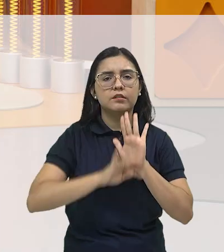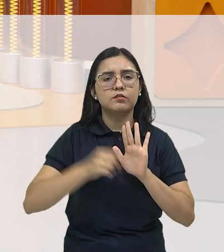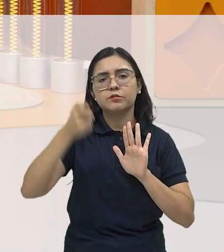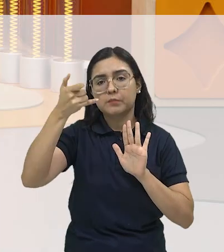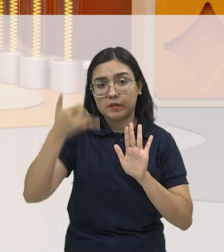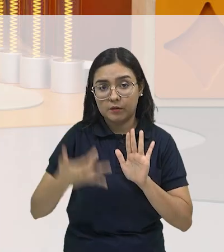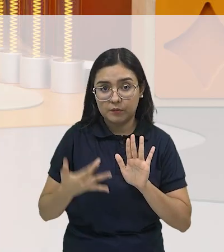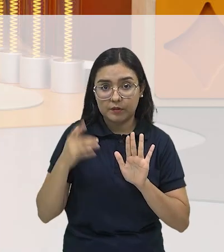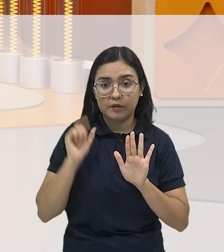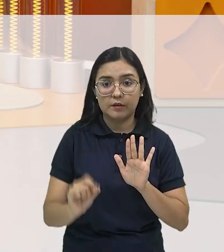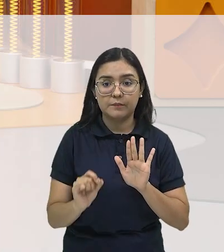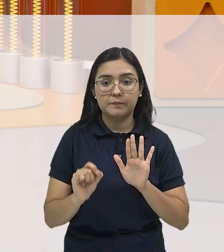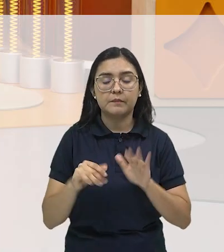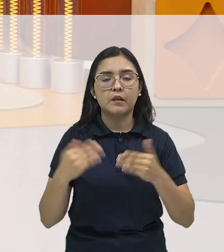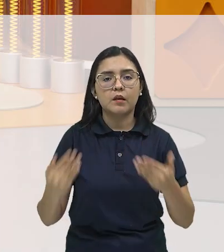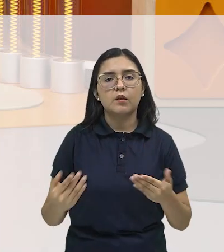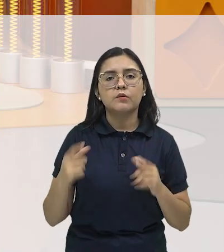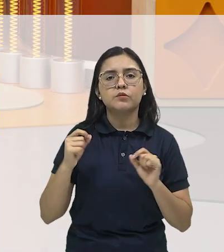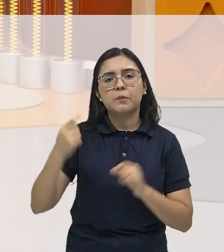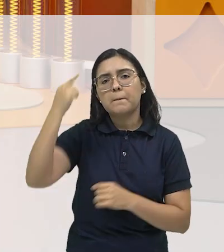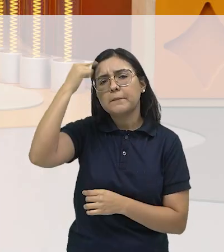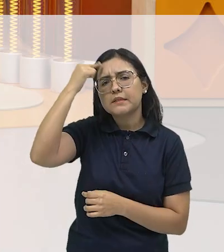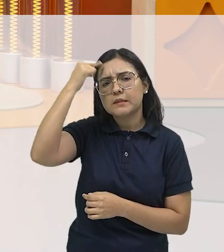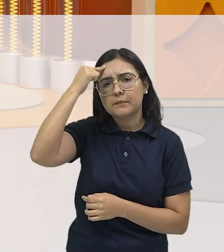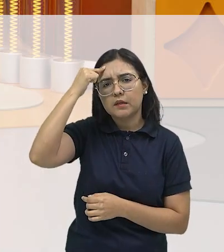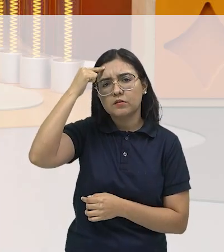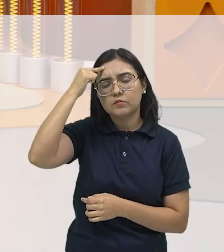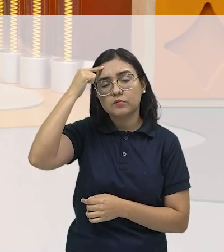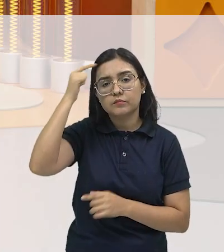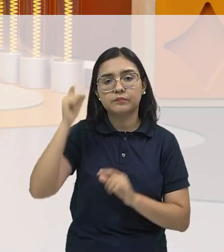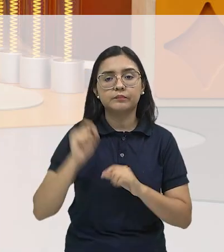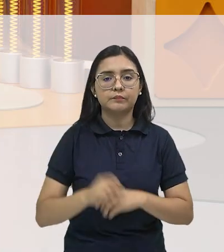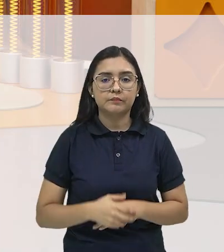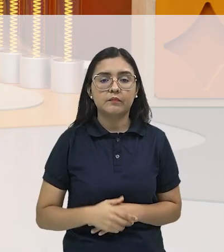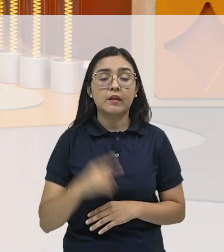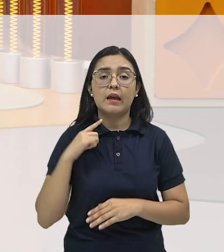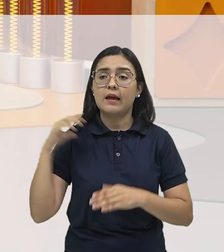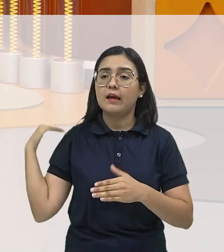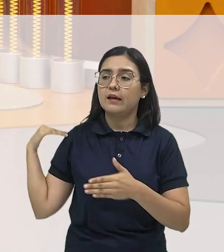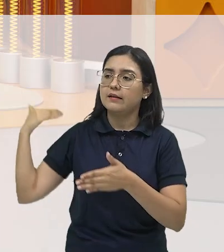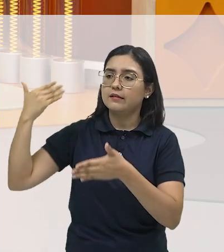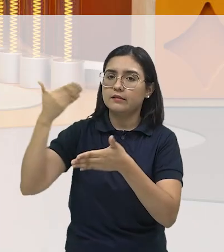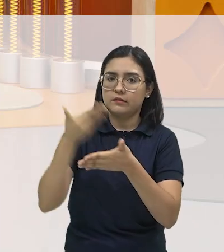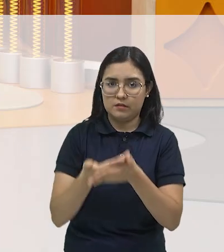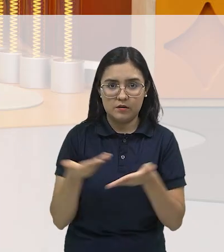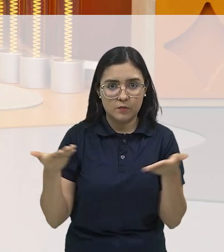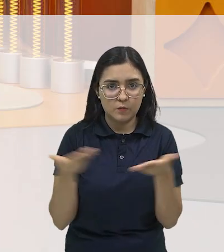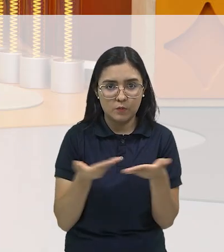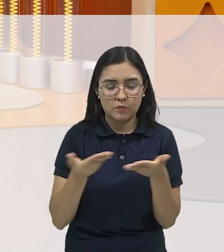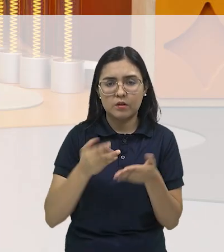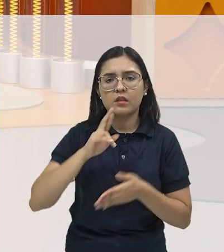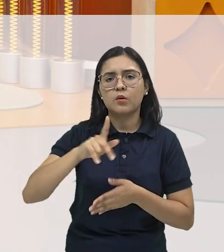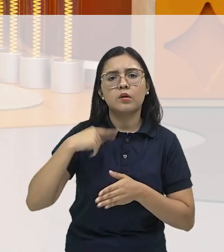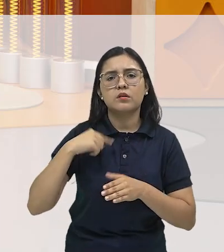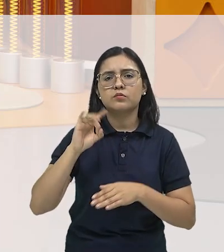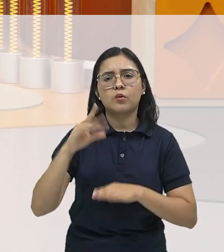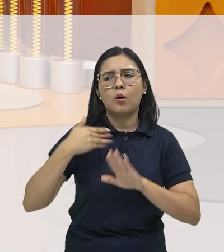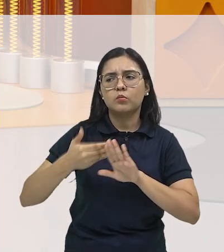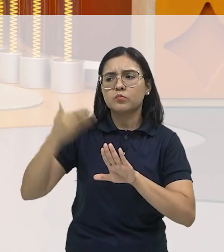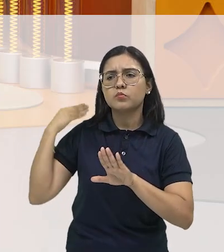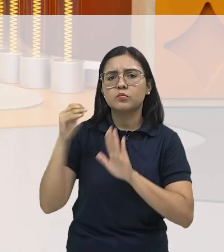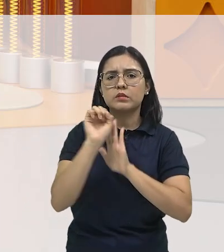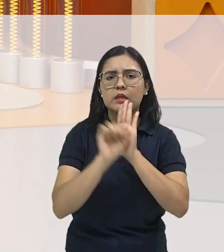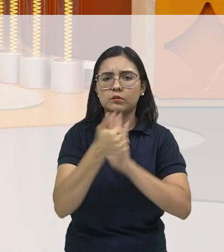quê? Que essas formas de pensamento estão presentes até o dia de hoje, e não somente no século 17 e